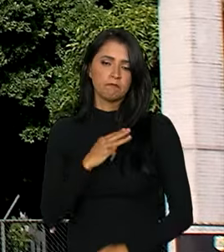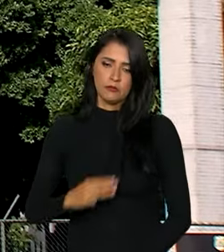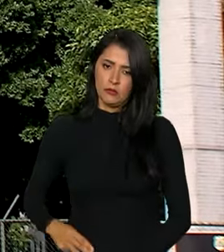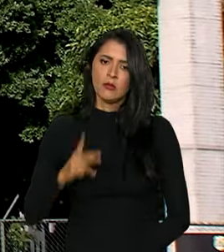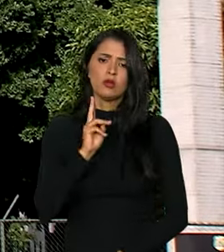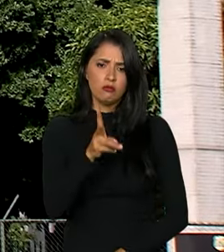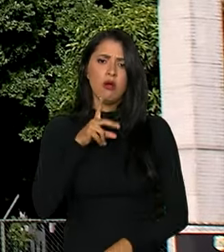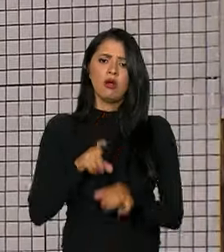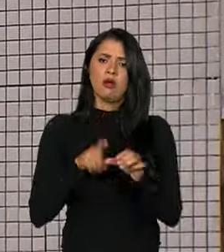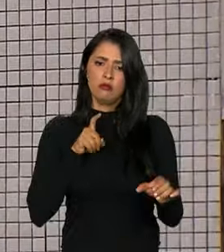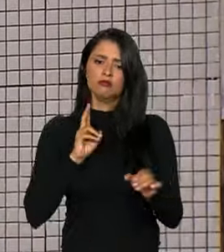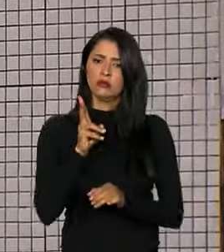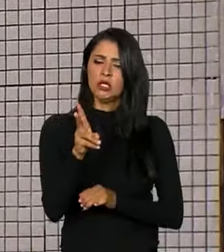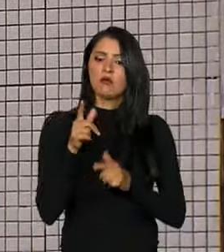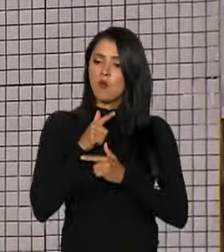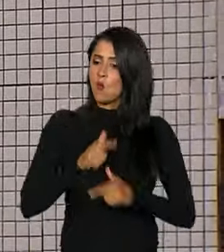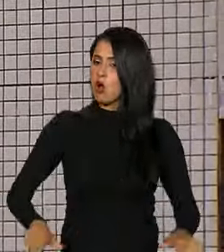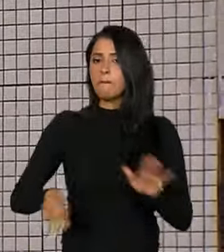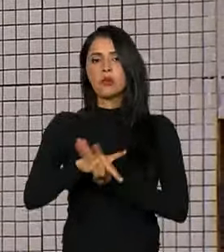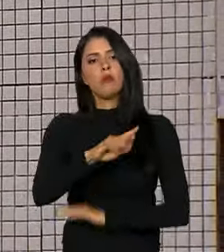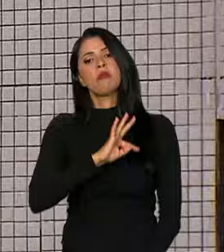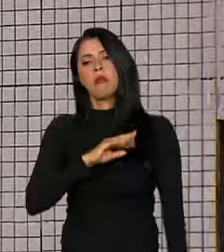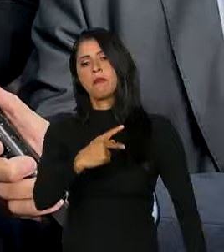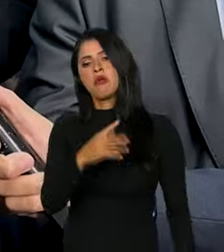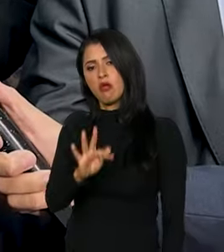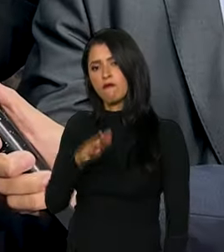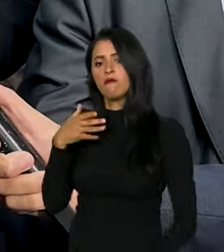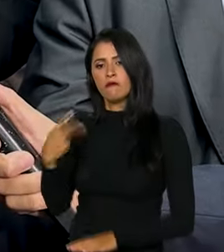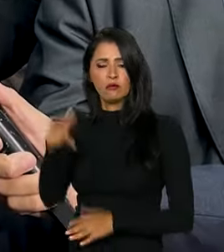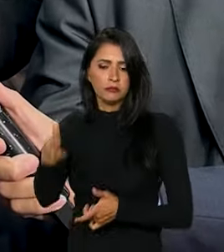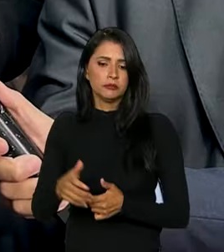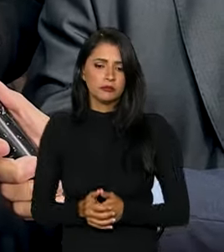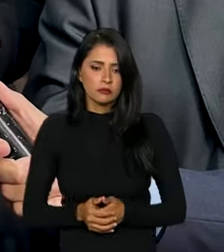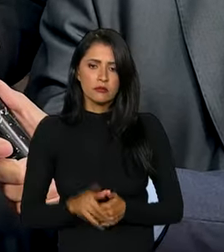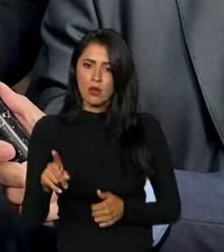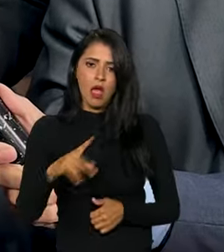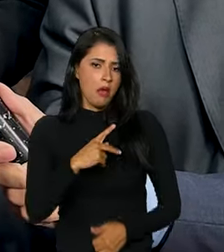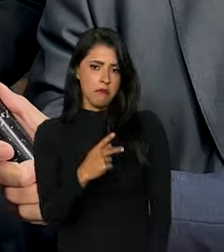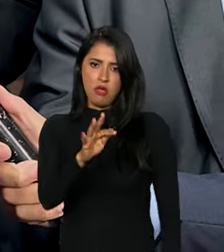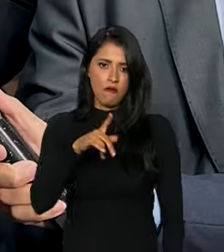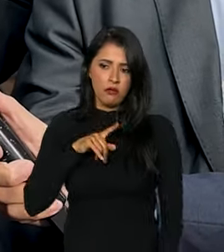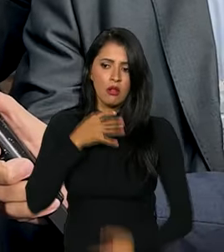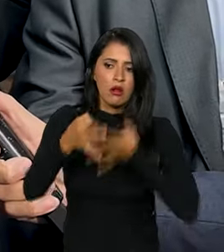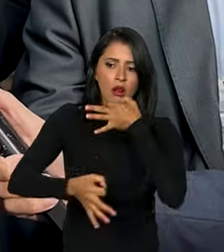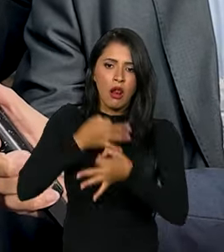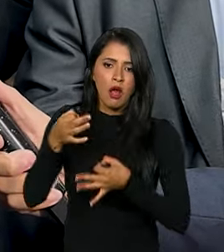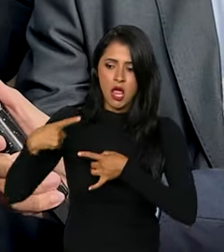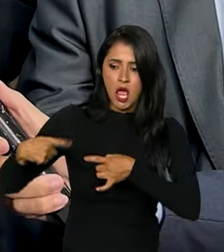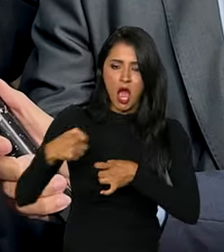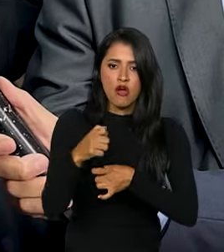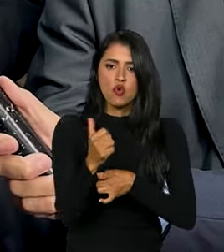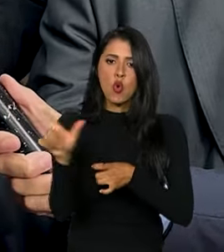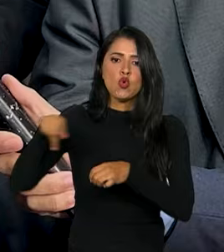a independência e a neutralidade da Polícia Federal no conflito. A Polícia Federal não opina sobre conflitos internacionais e a